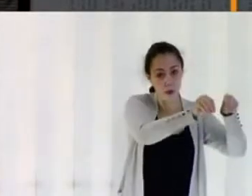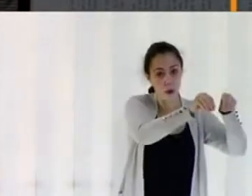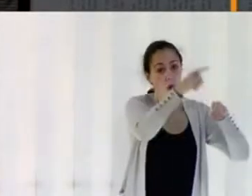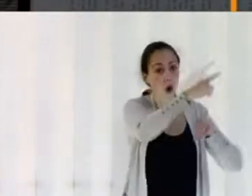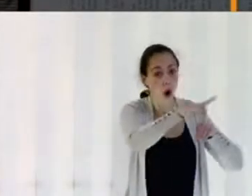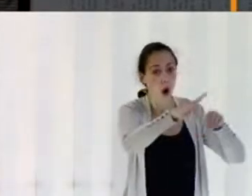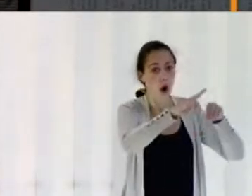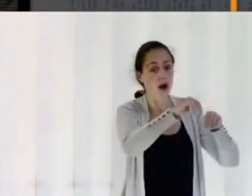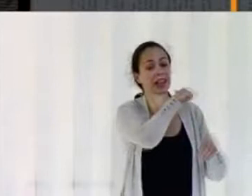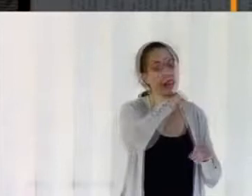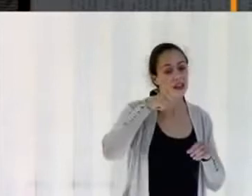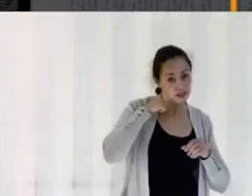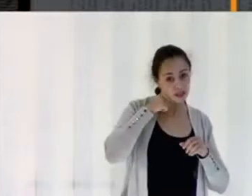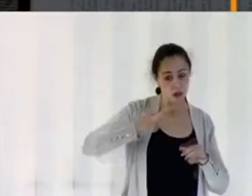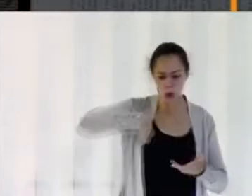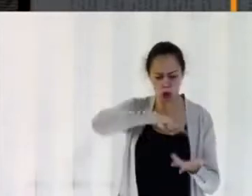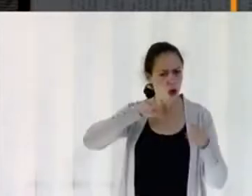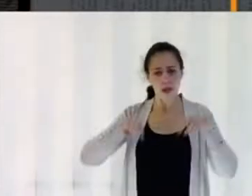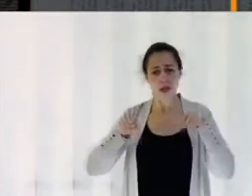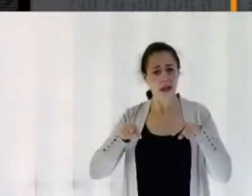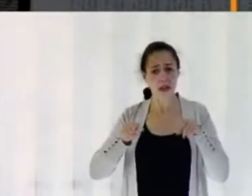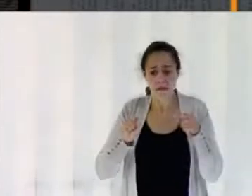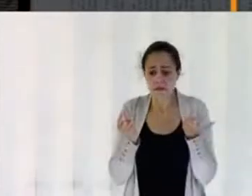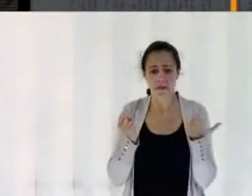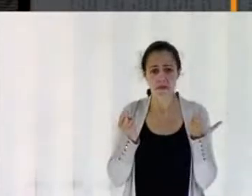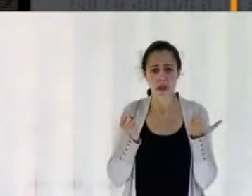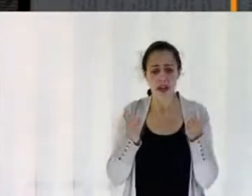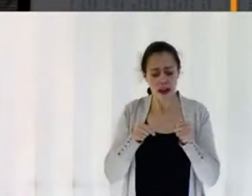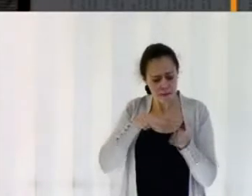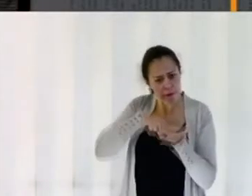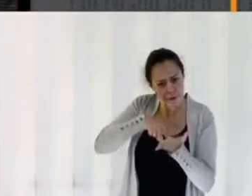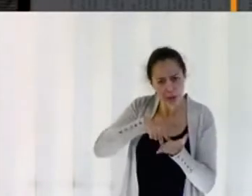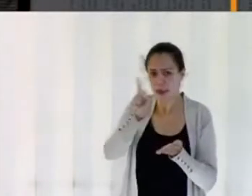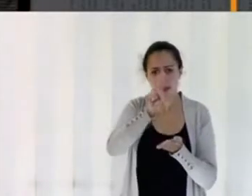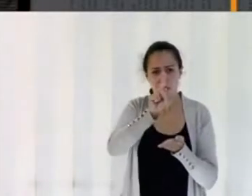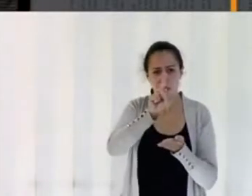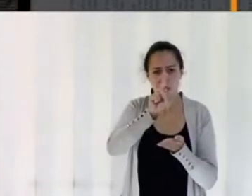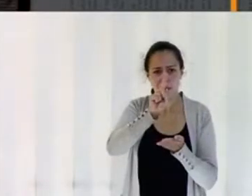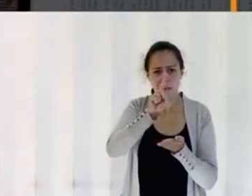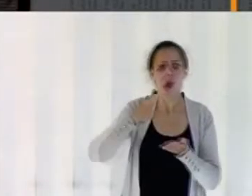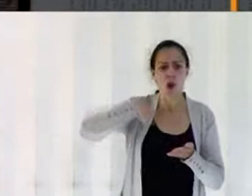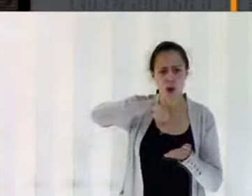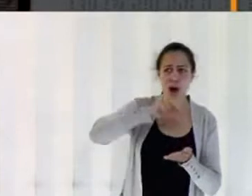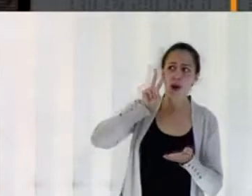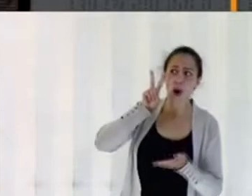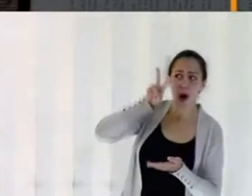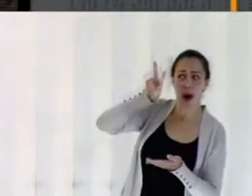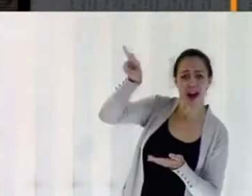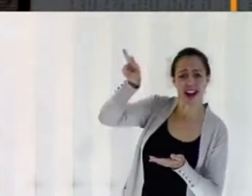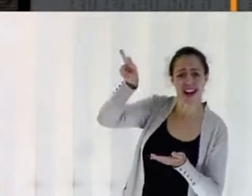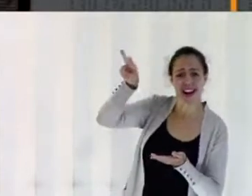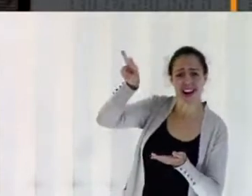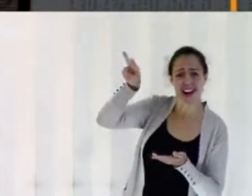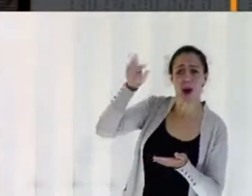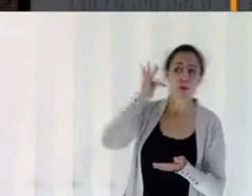temos aqui cidade permanente, mas buscamos a que há de vir. Por meio de Jesus, pois,